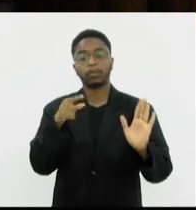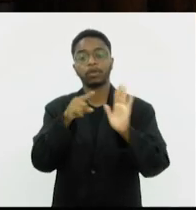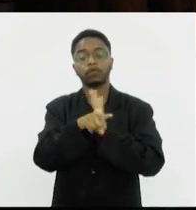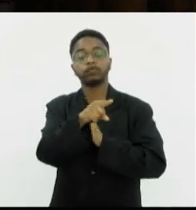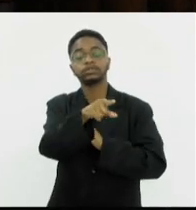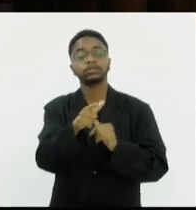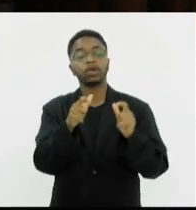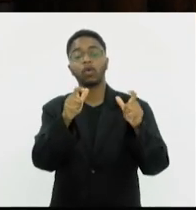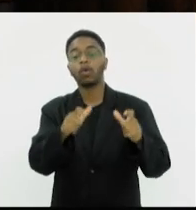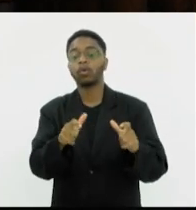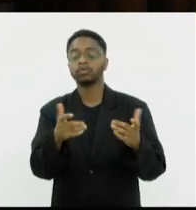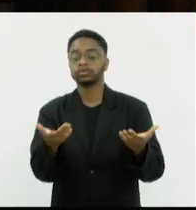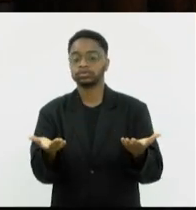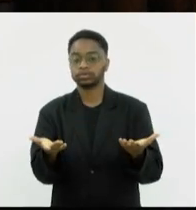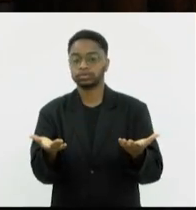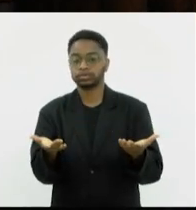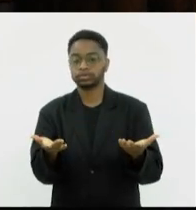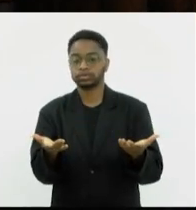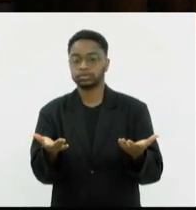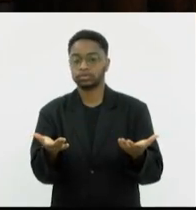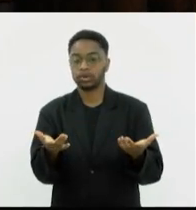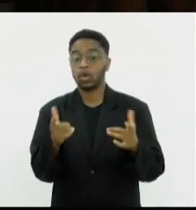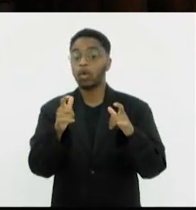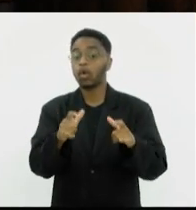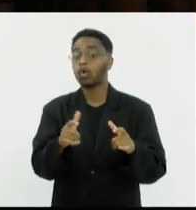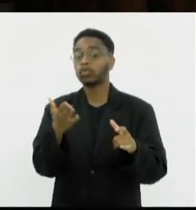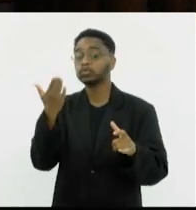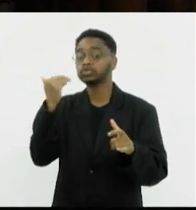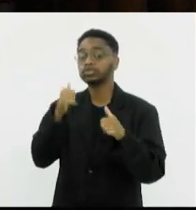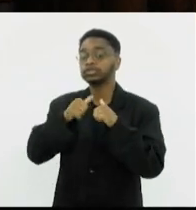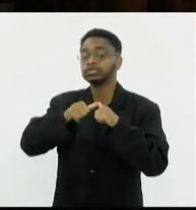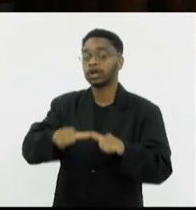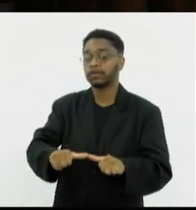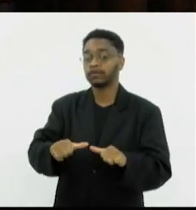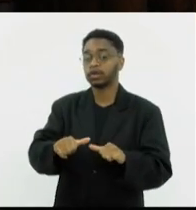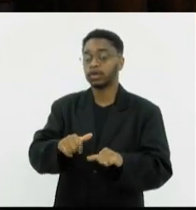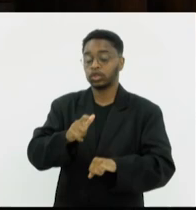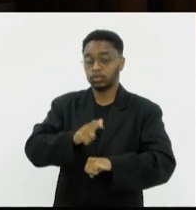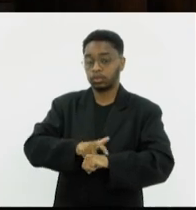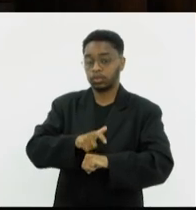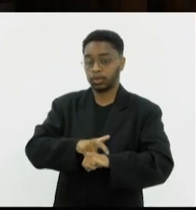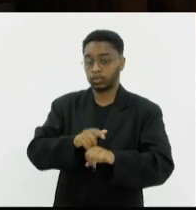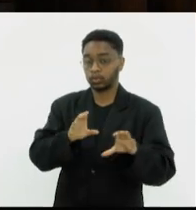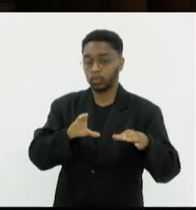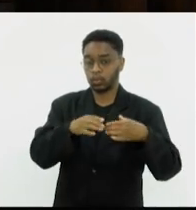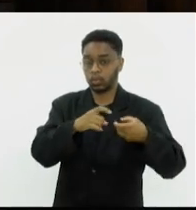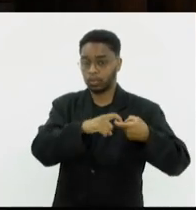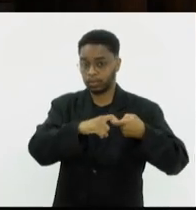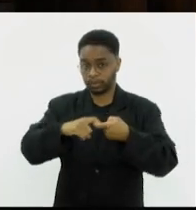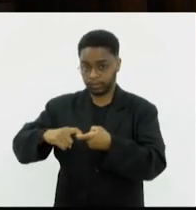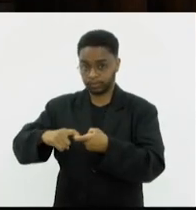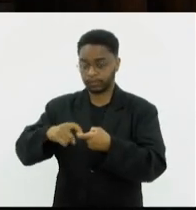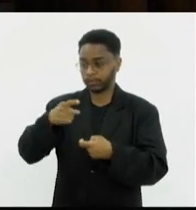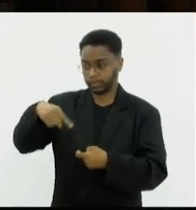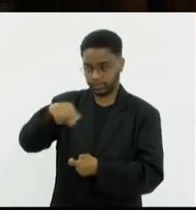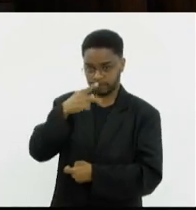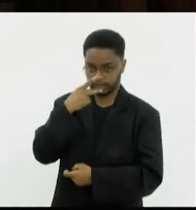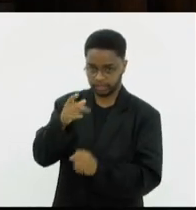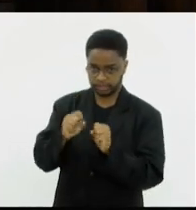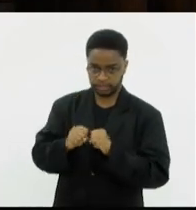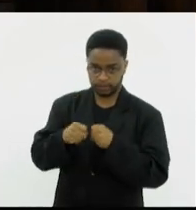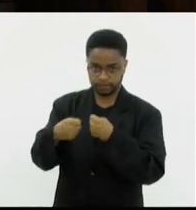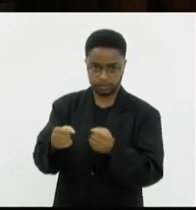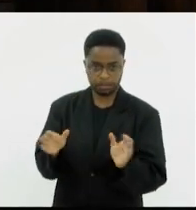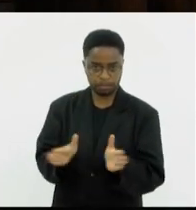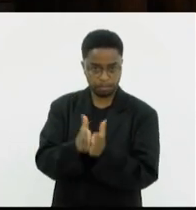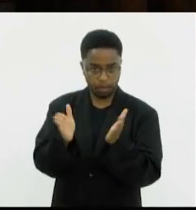está? Aliás, onde estava enquanto a máfia do reboque, que vocês dizem que defende